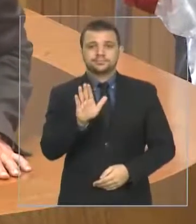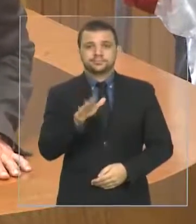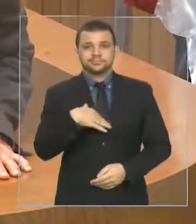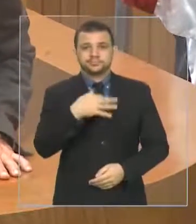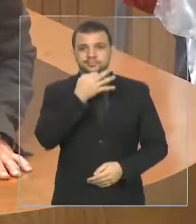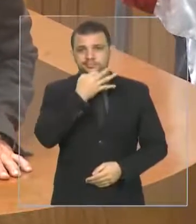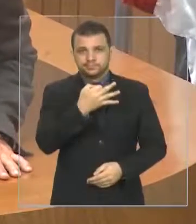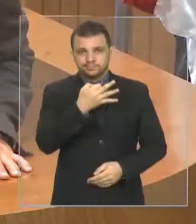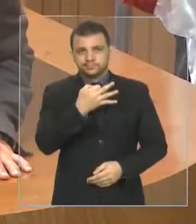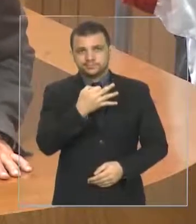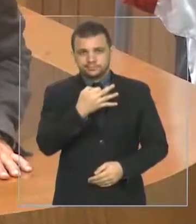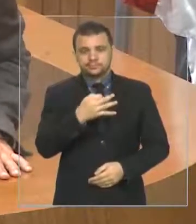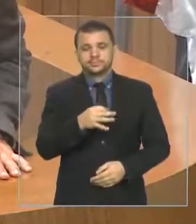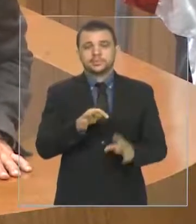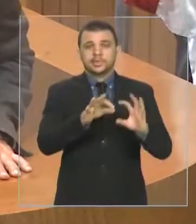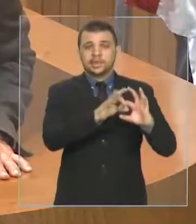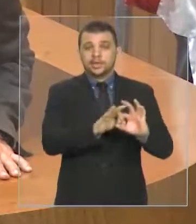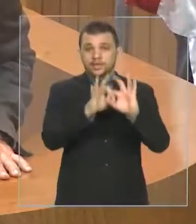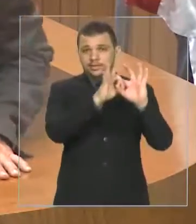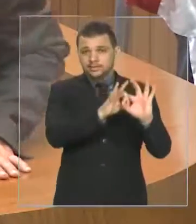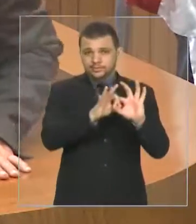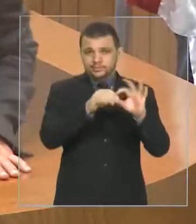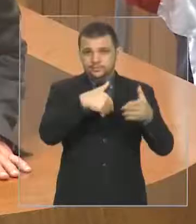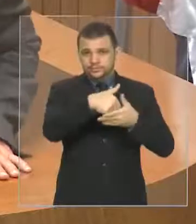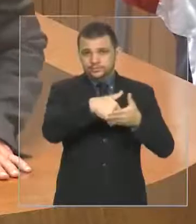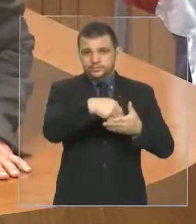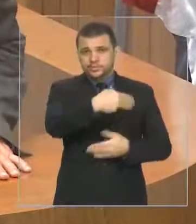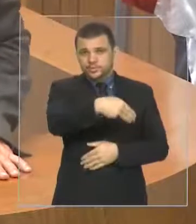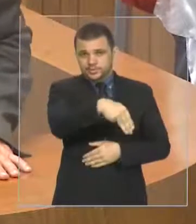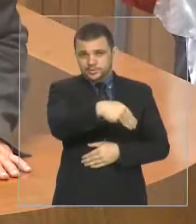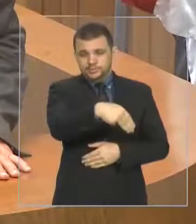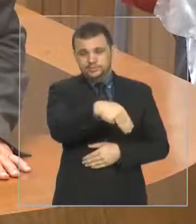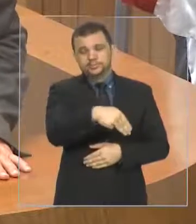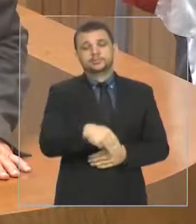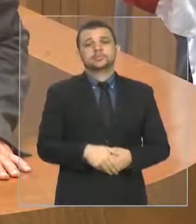que a Federação Maranhense, acho, não tenho certeza, está correta